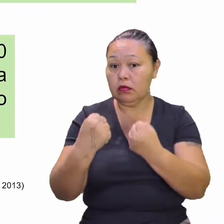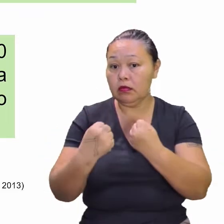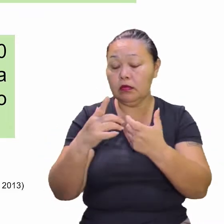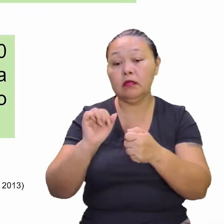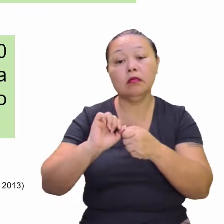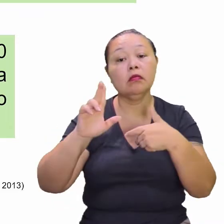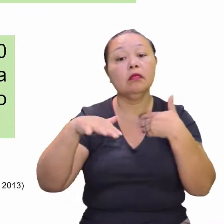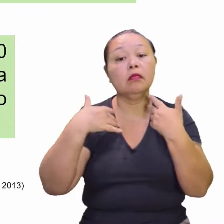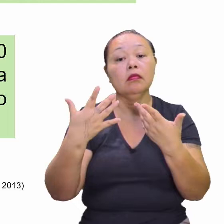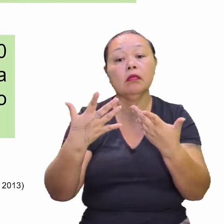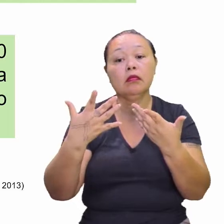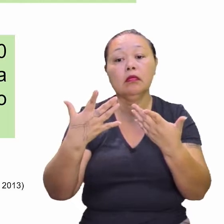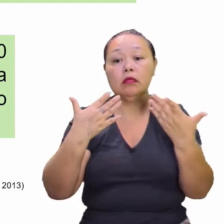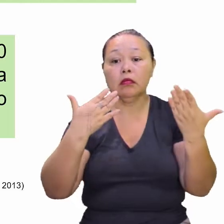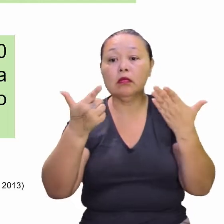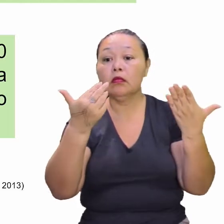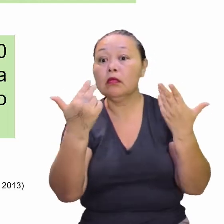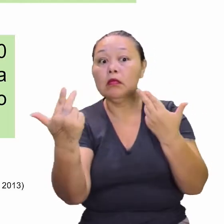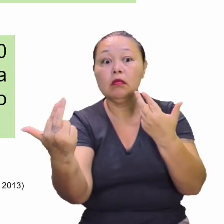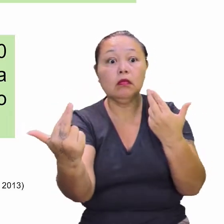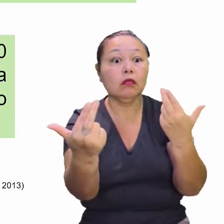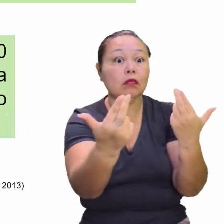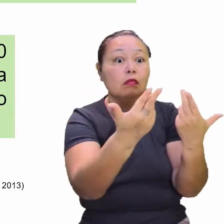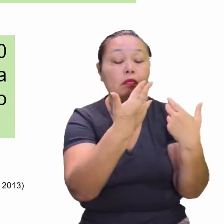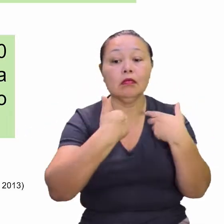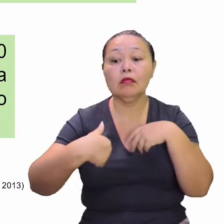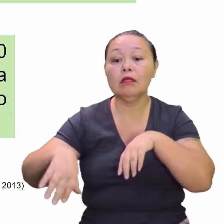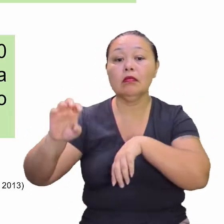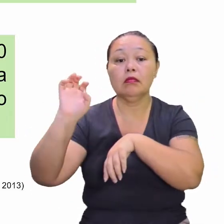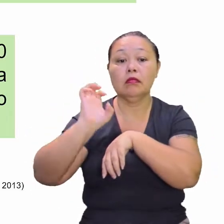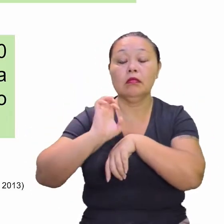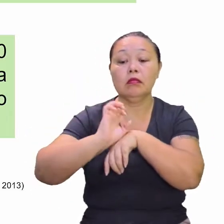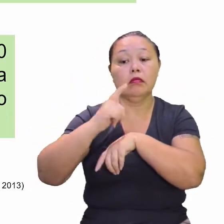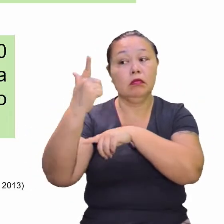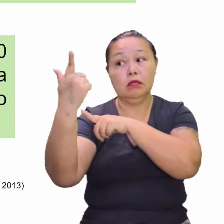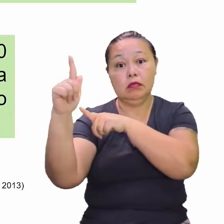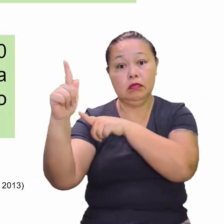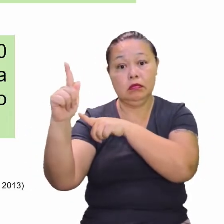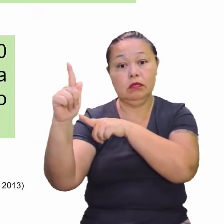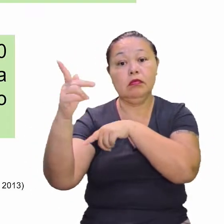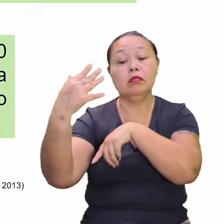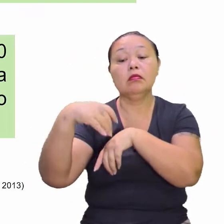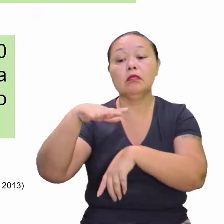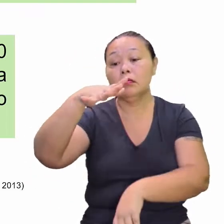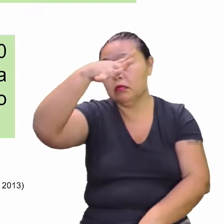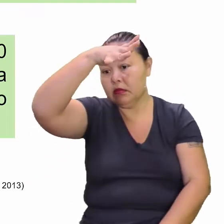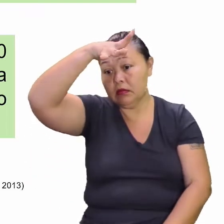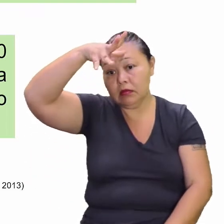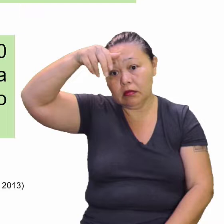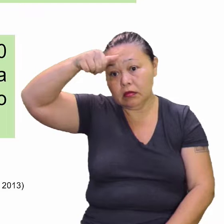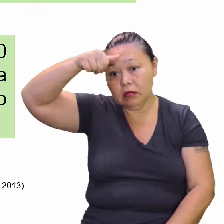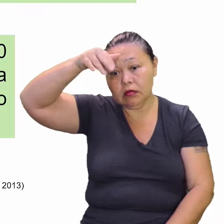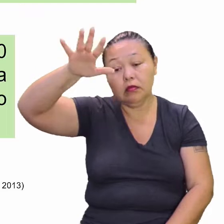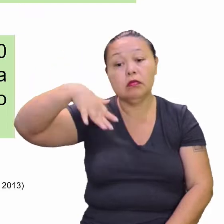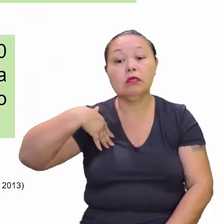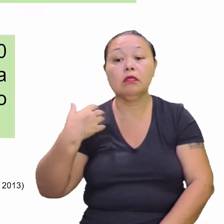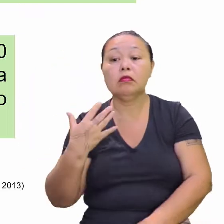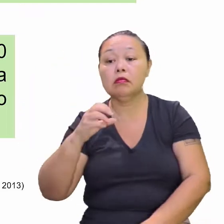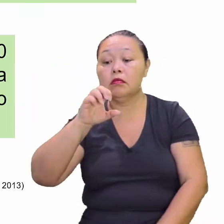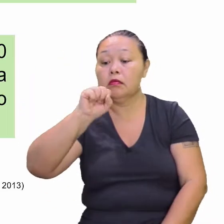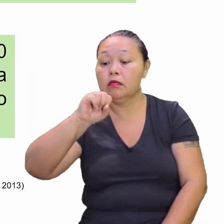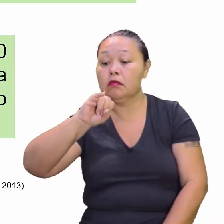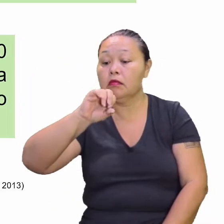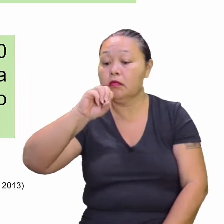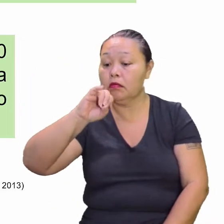553.143 toneladas, concorrendo de igual para igual com os estados de Goiás e Mato Grosso. A